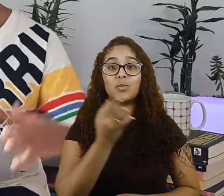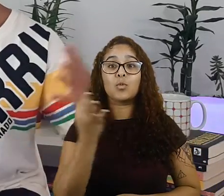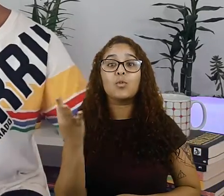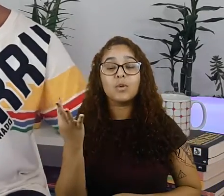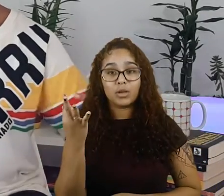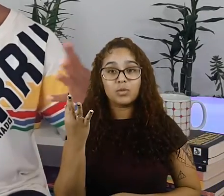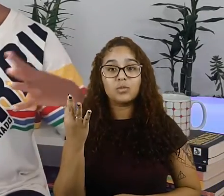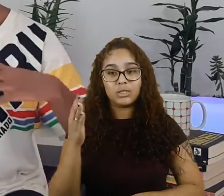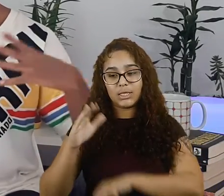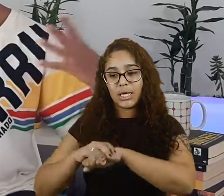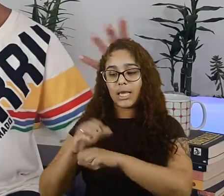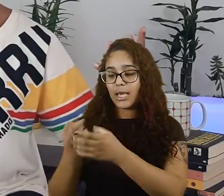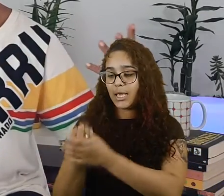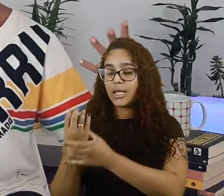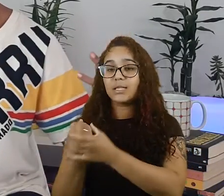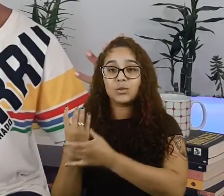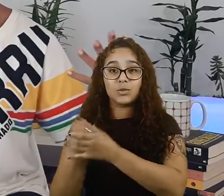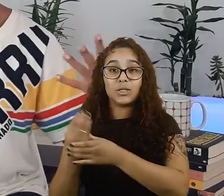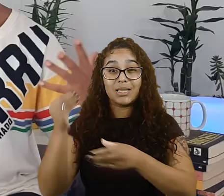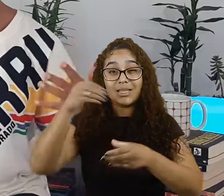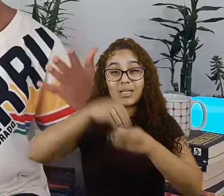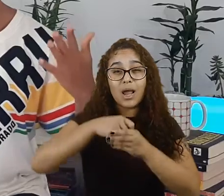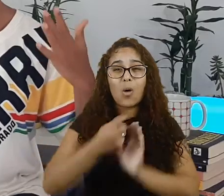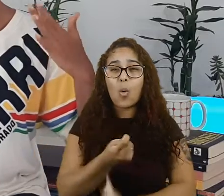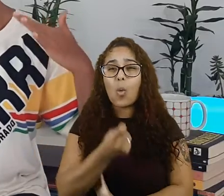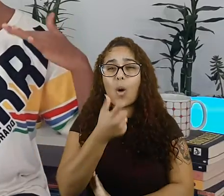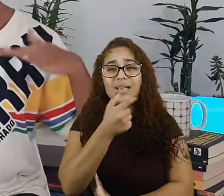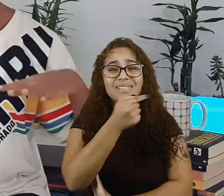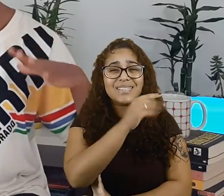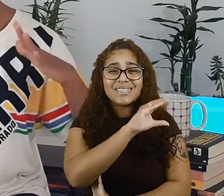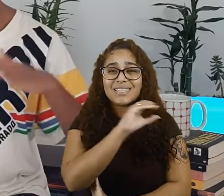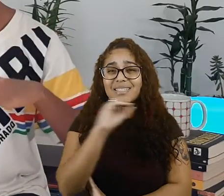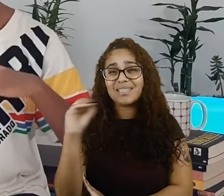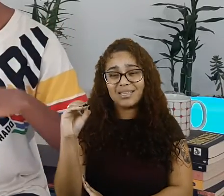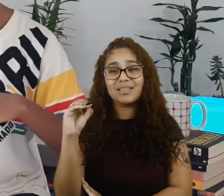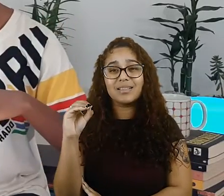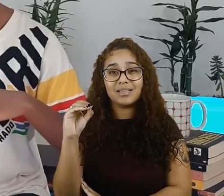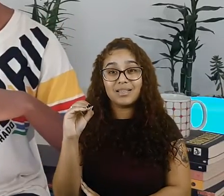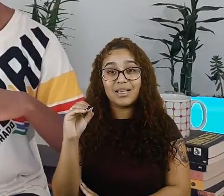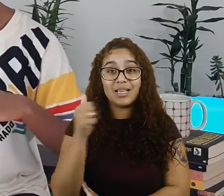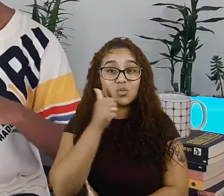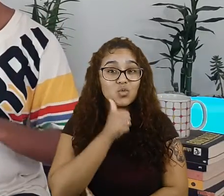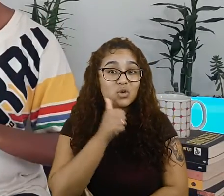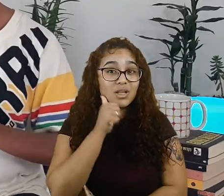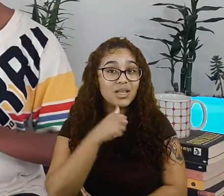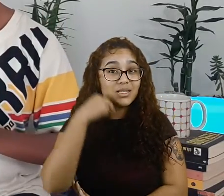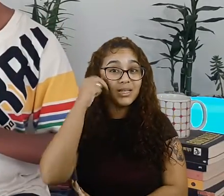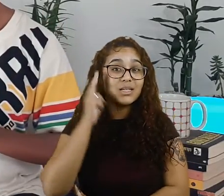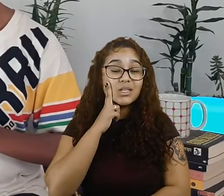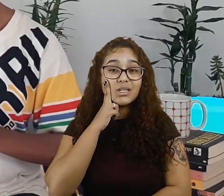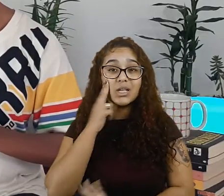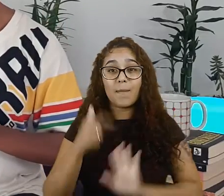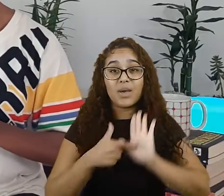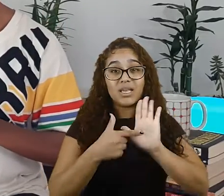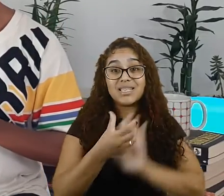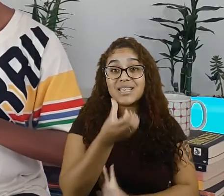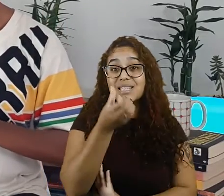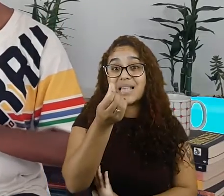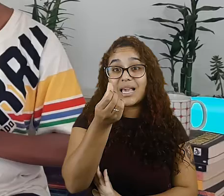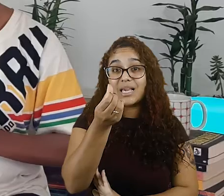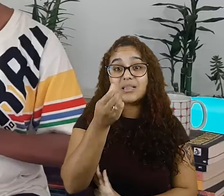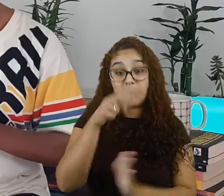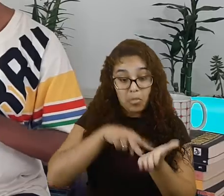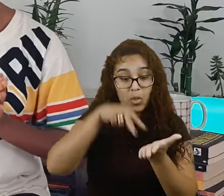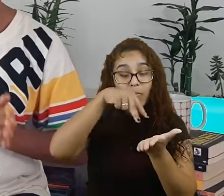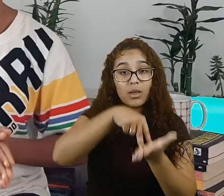a esse número abrangente de obras. E dentro dessas quase 700 obras, as mulheres negras aparecem apenas